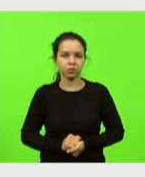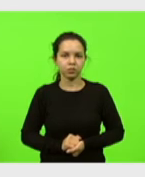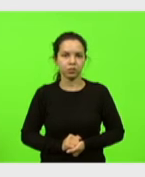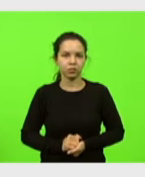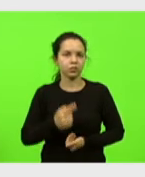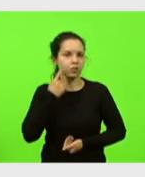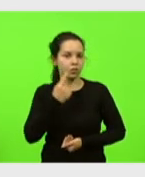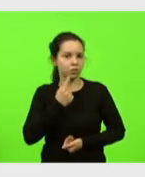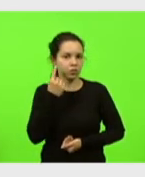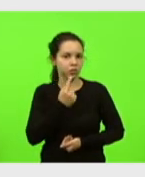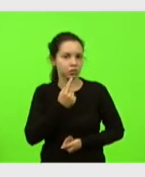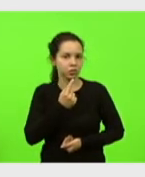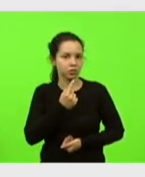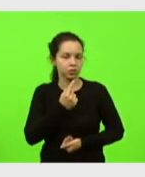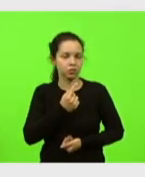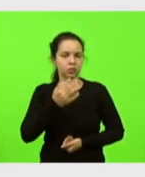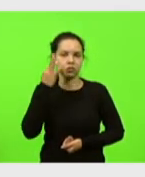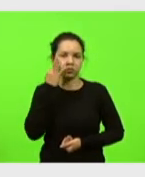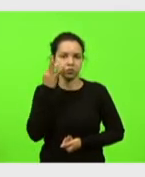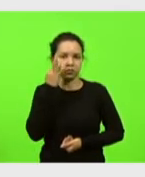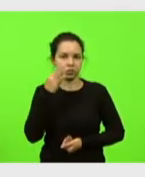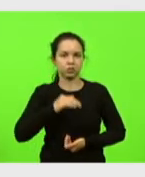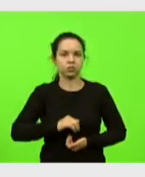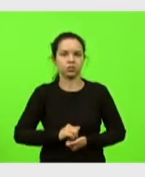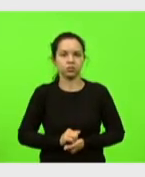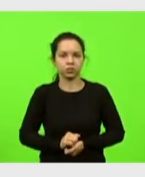Como vota o deputado Fernando Krelink?